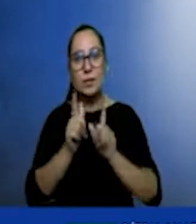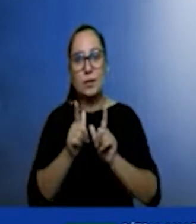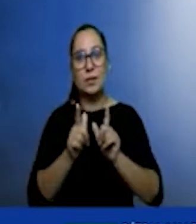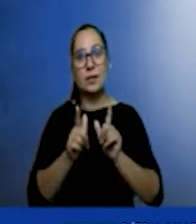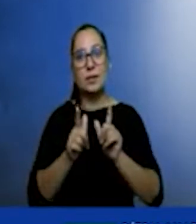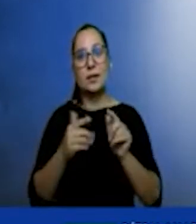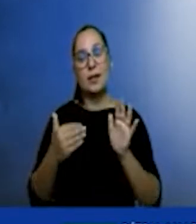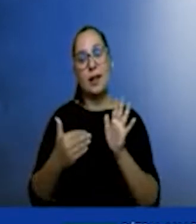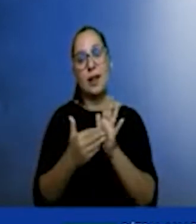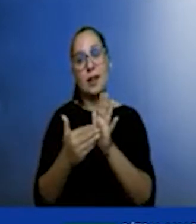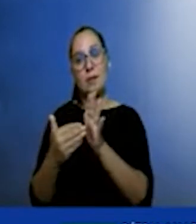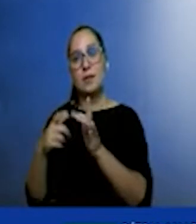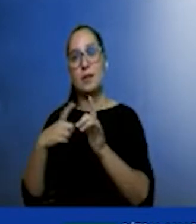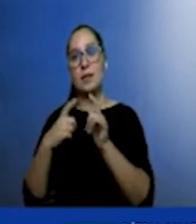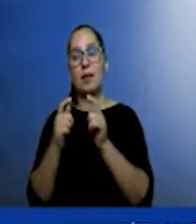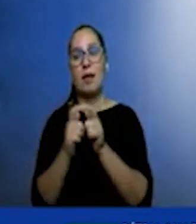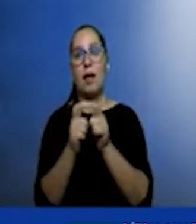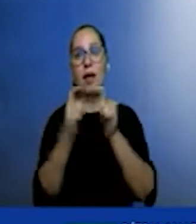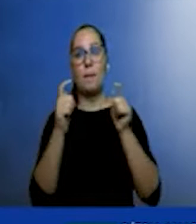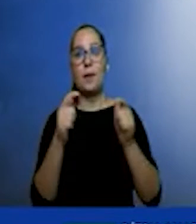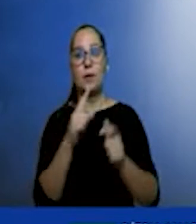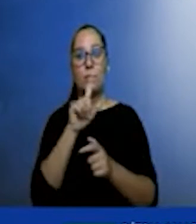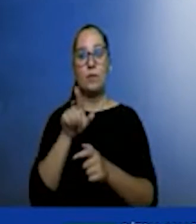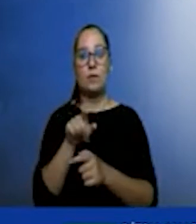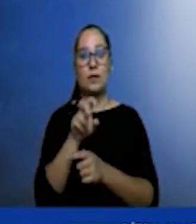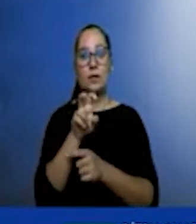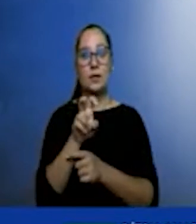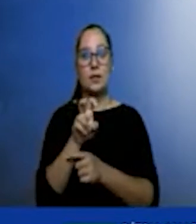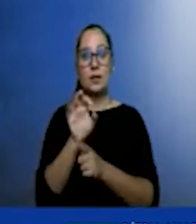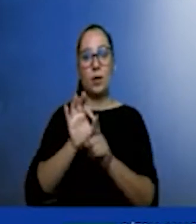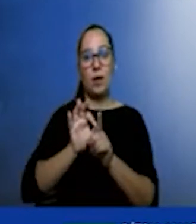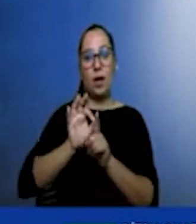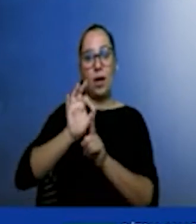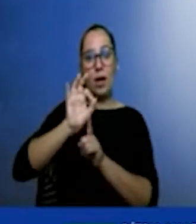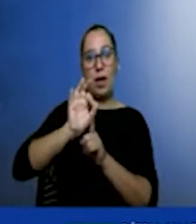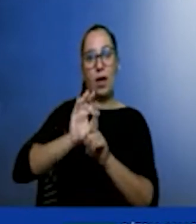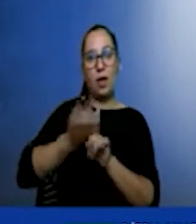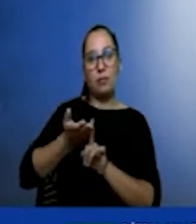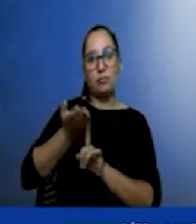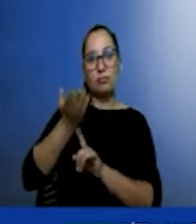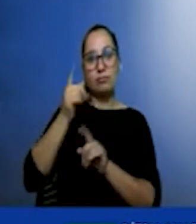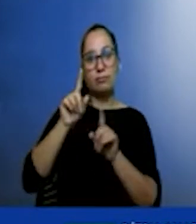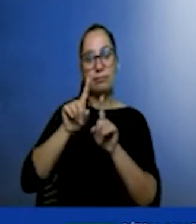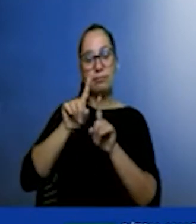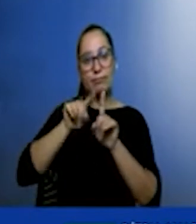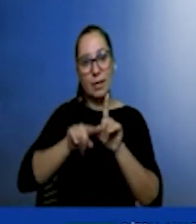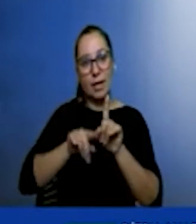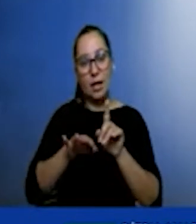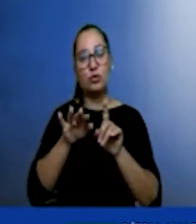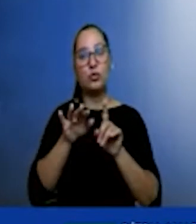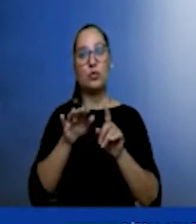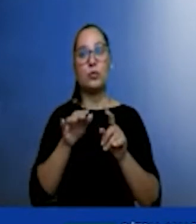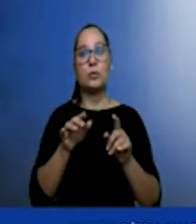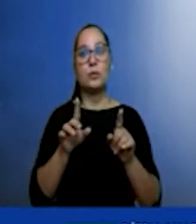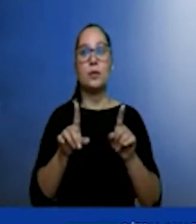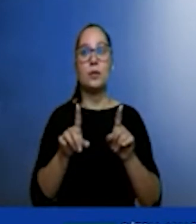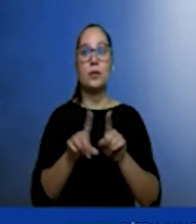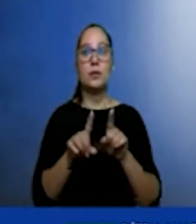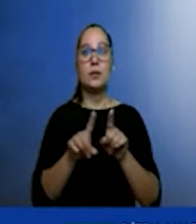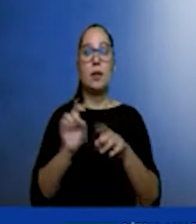esse aumento aí de 1,5 grau centígrado em relação aí a aquelas